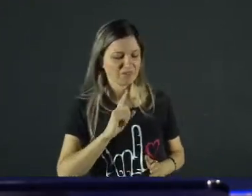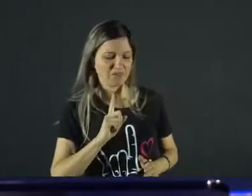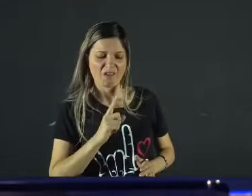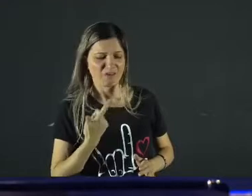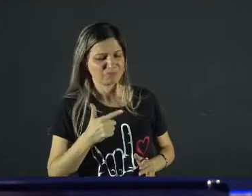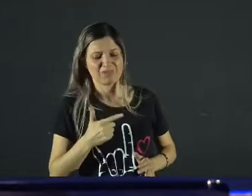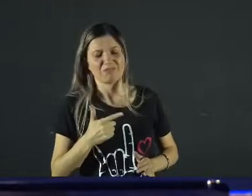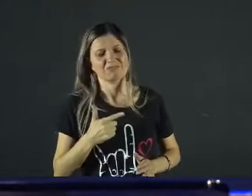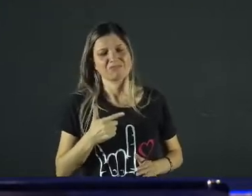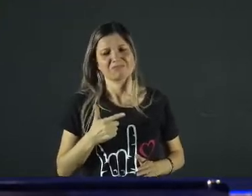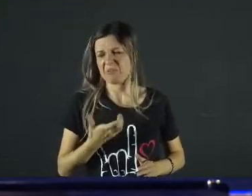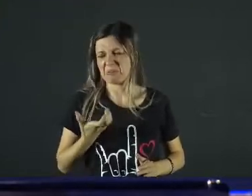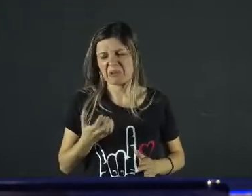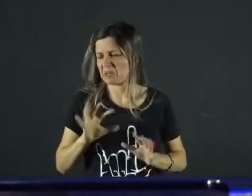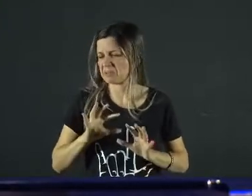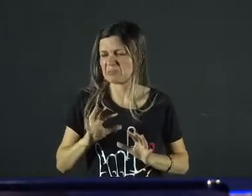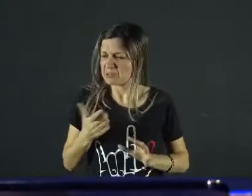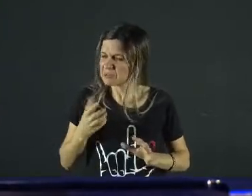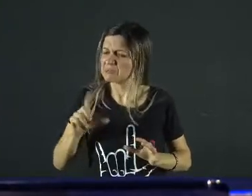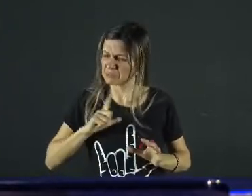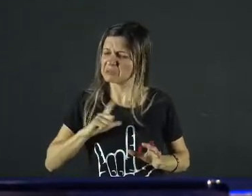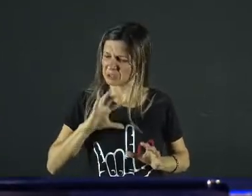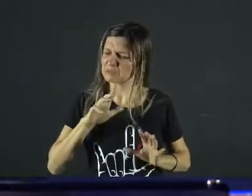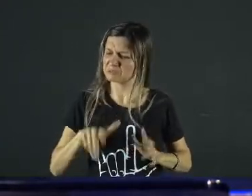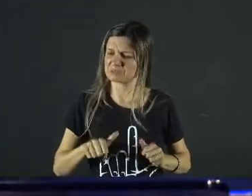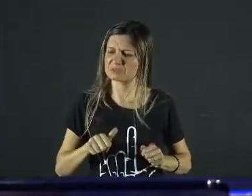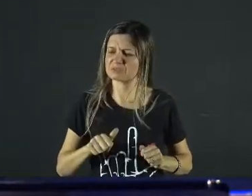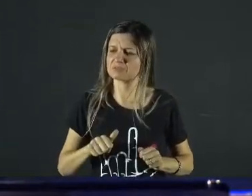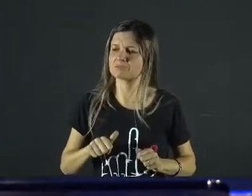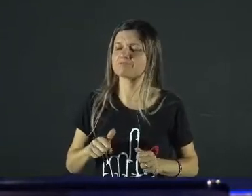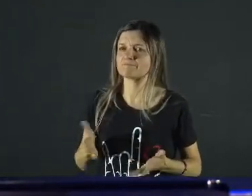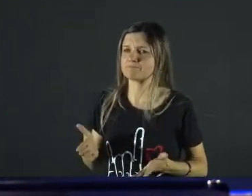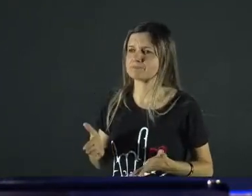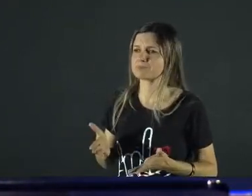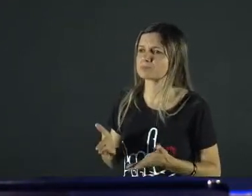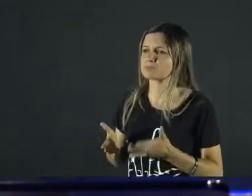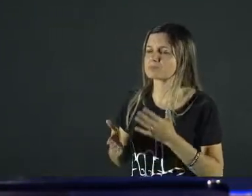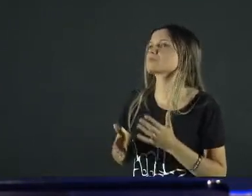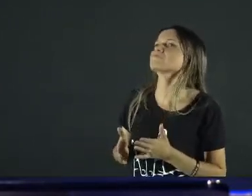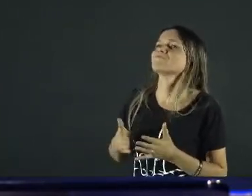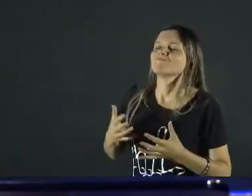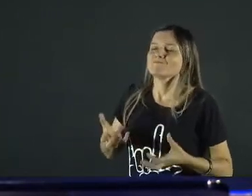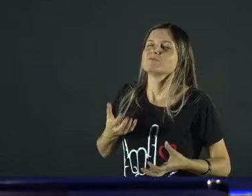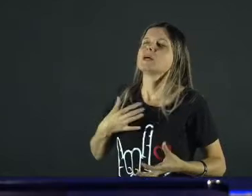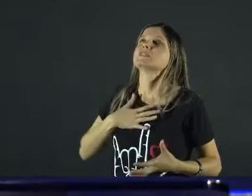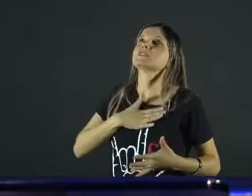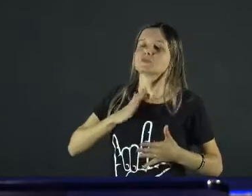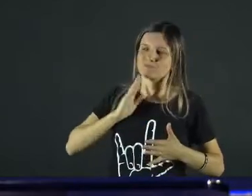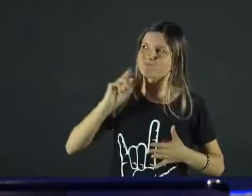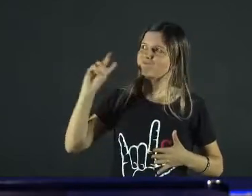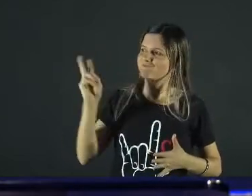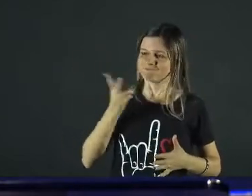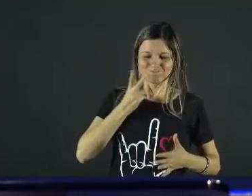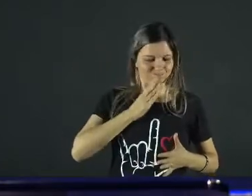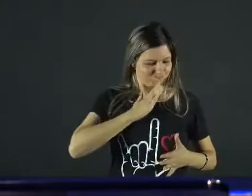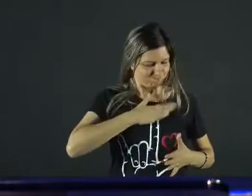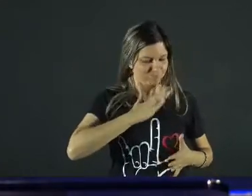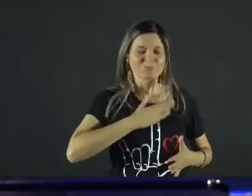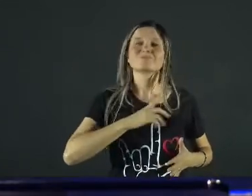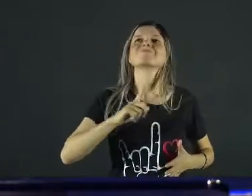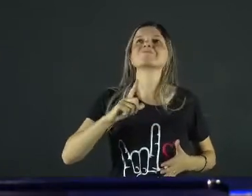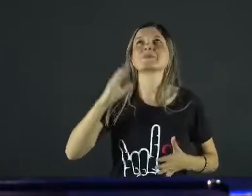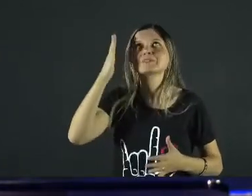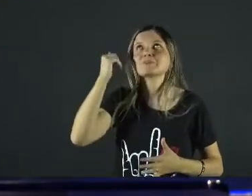meio do meu povo, não preciso de nada. Mas no fundo, ela sabia o que ela